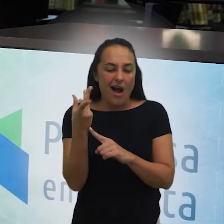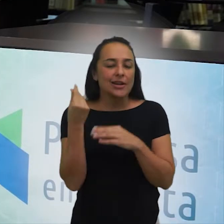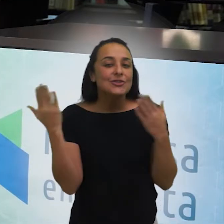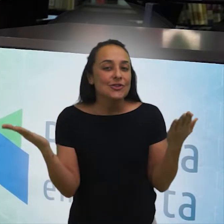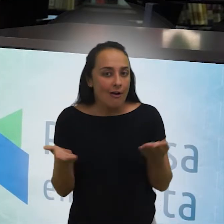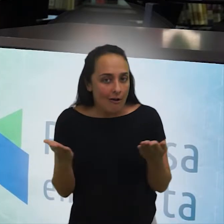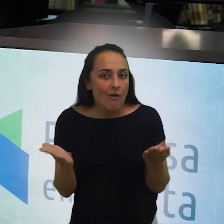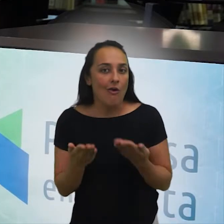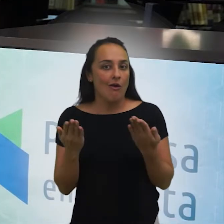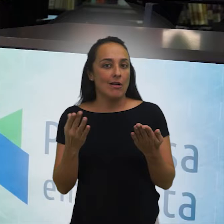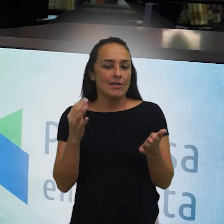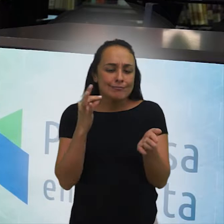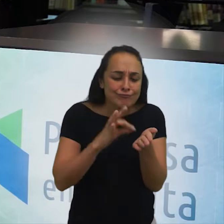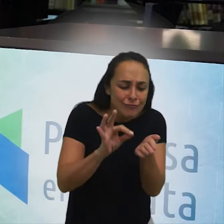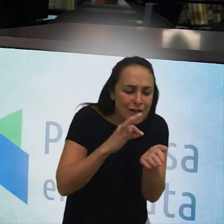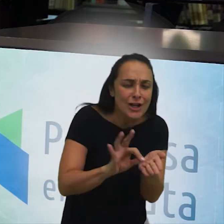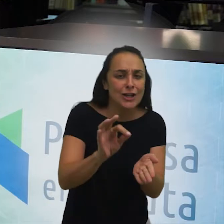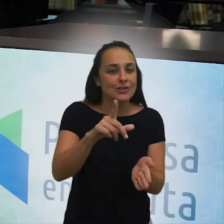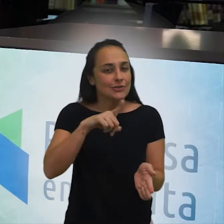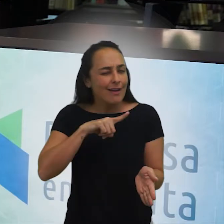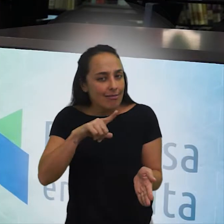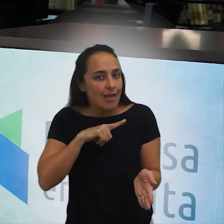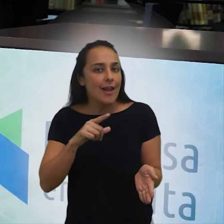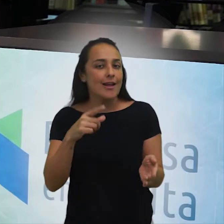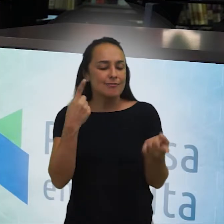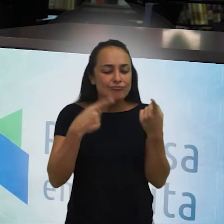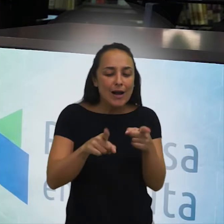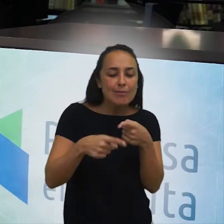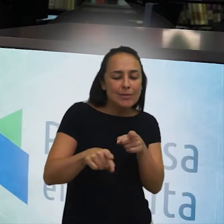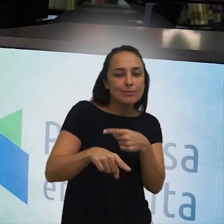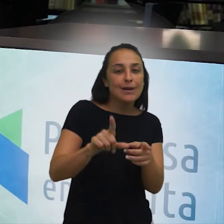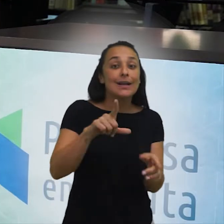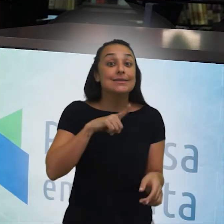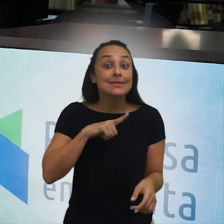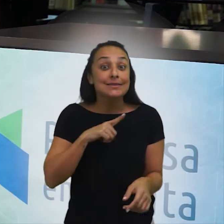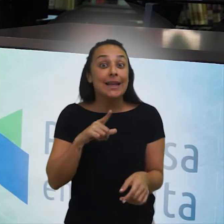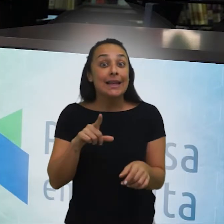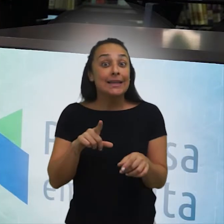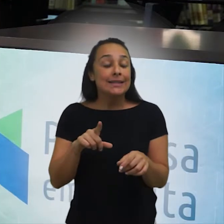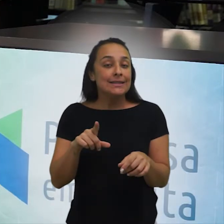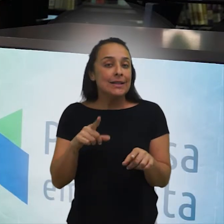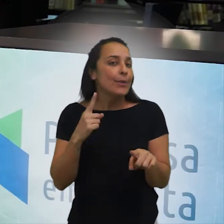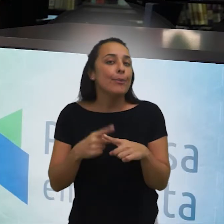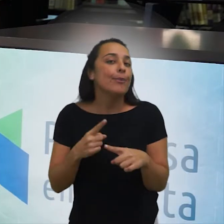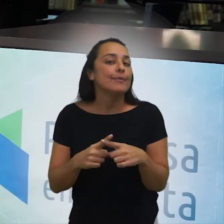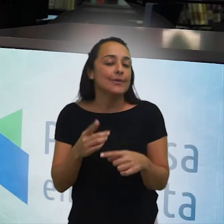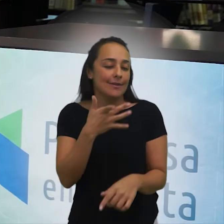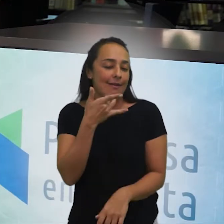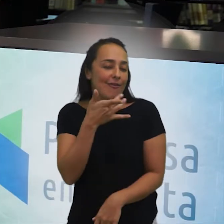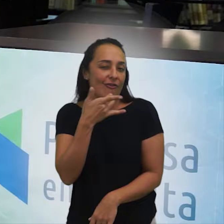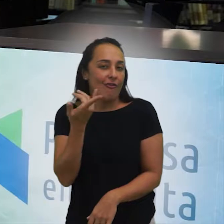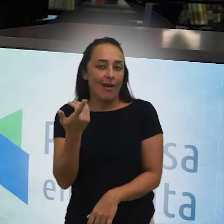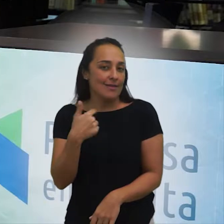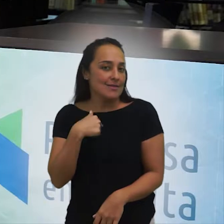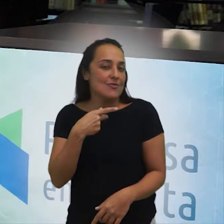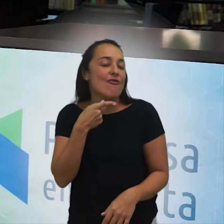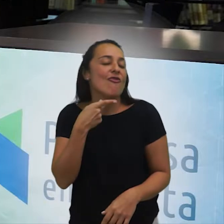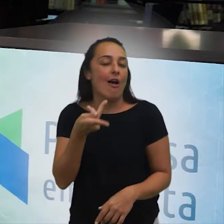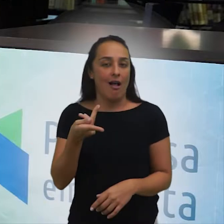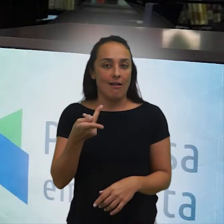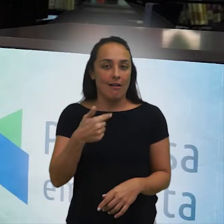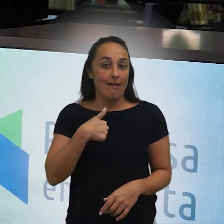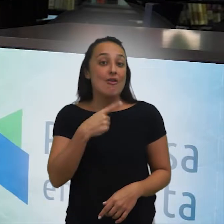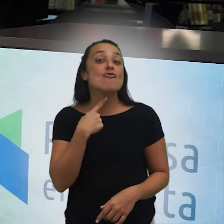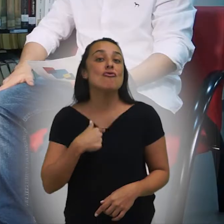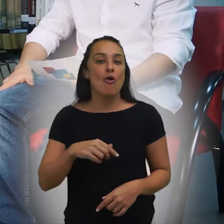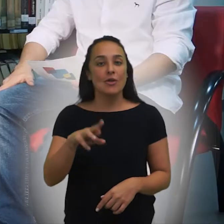arte, que na realidade é do nosso tempo. Porque é muito fácil tu dizer assim, eu gosto de Renascimento. Renascimento não é a arte do nosso tempo. Pode